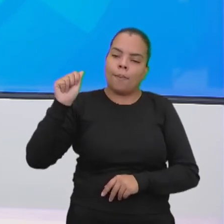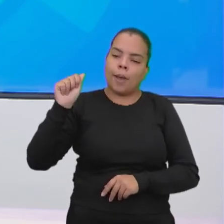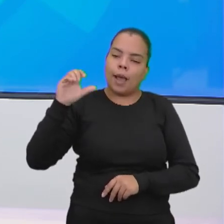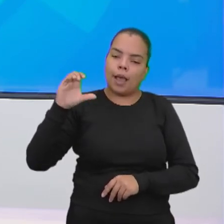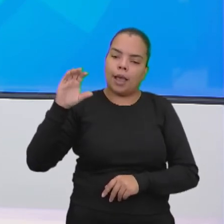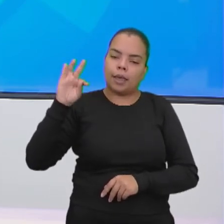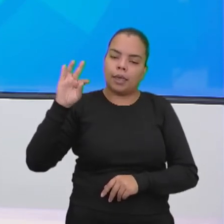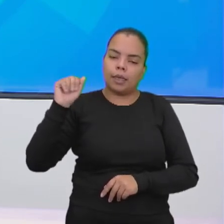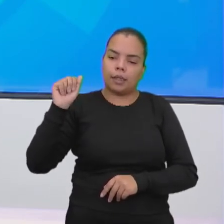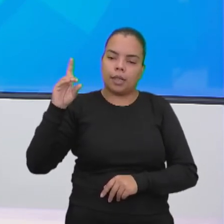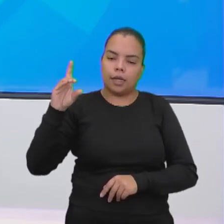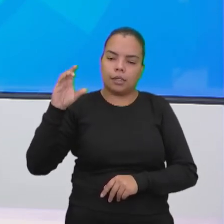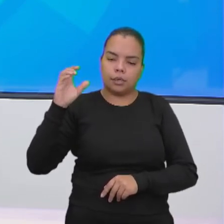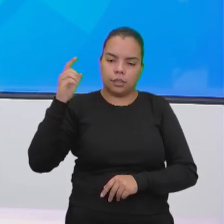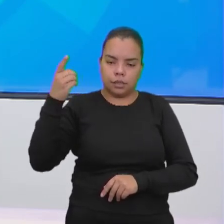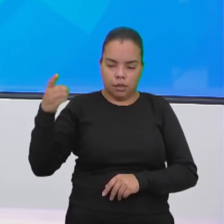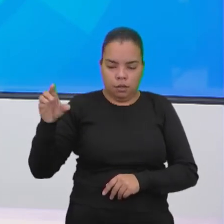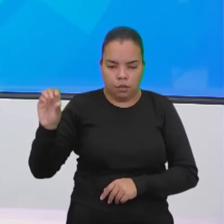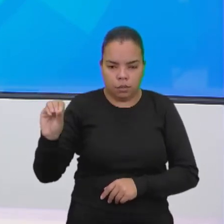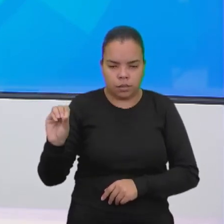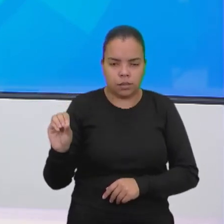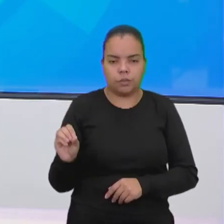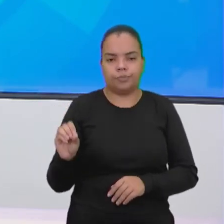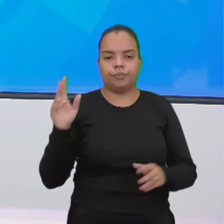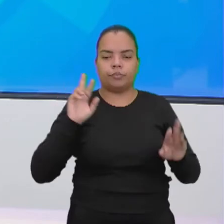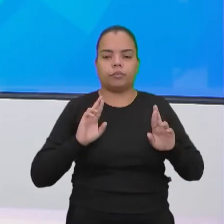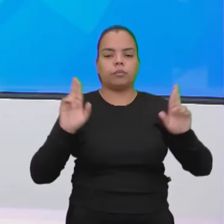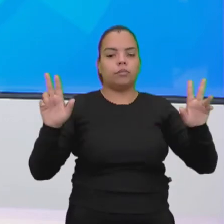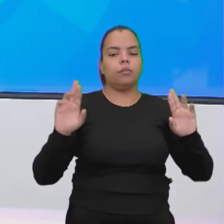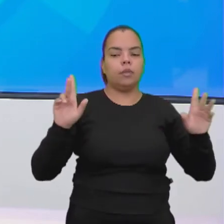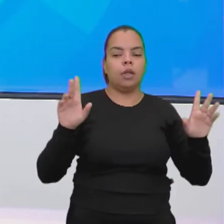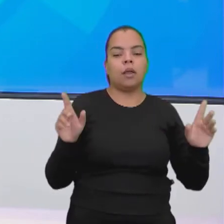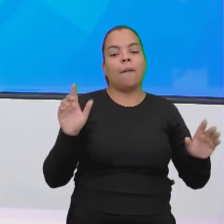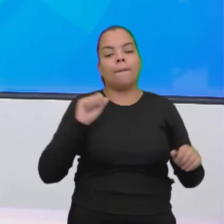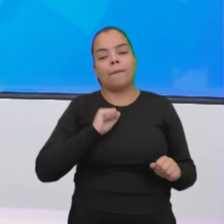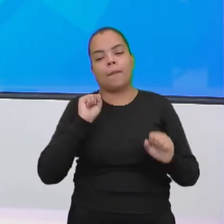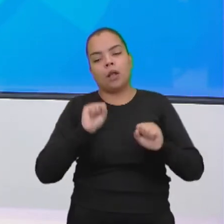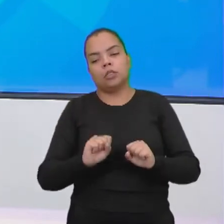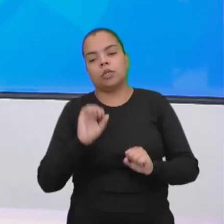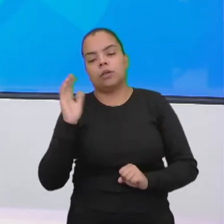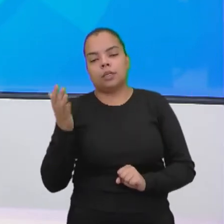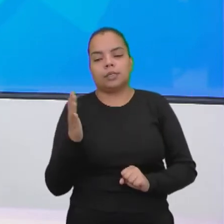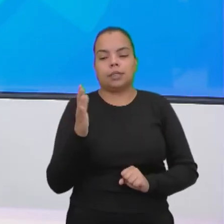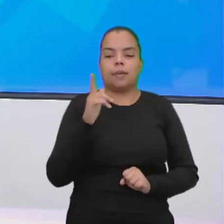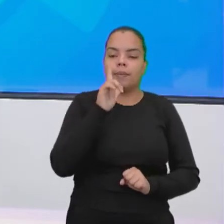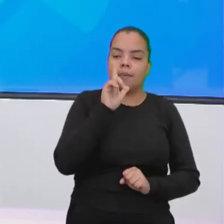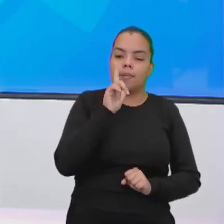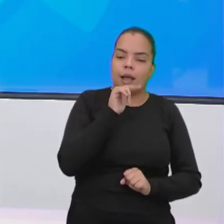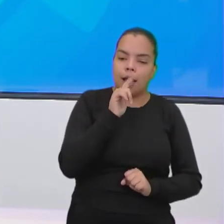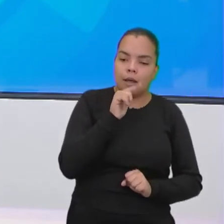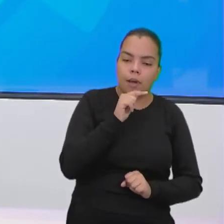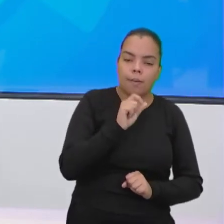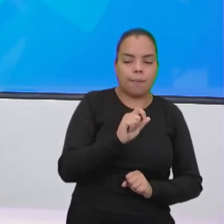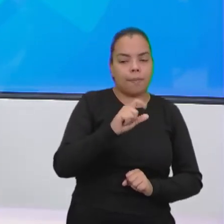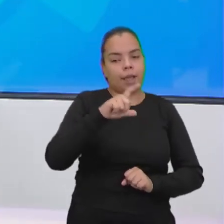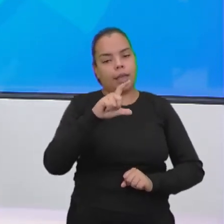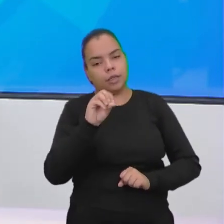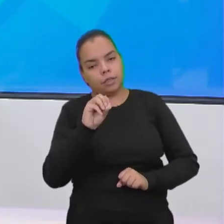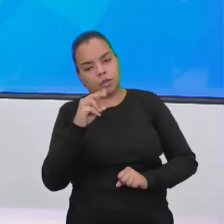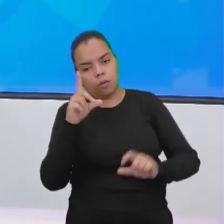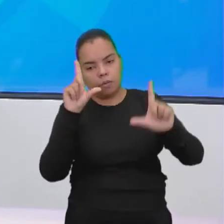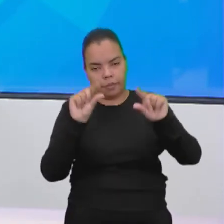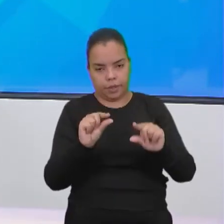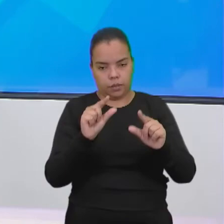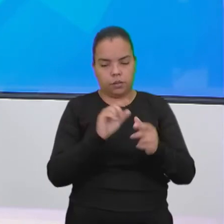que, logicamente, pode fornecer, por exemplo, maior acúmulo de água nos aquíferos, né? Já na compactação, os clastos